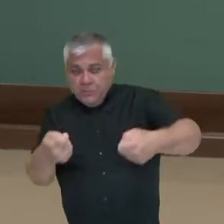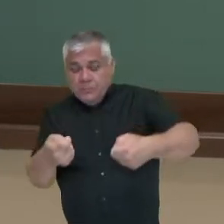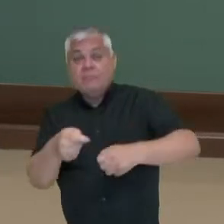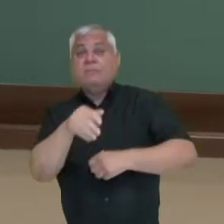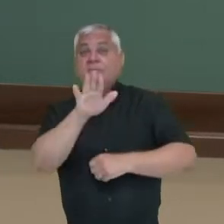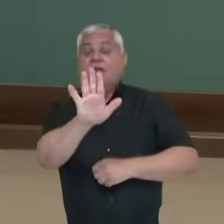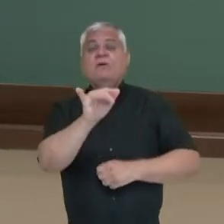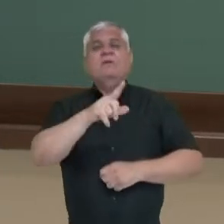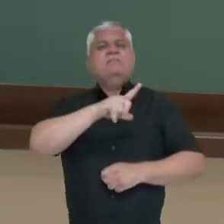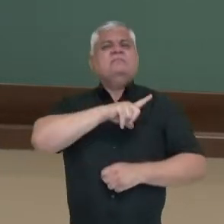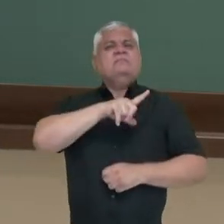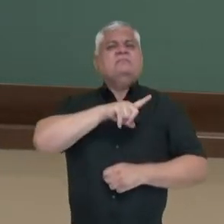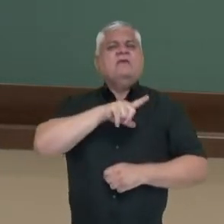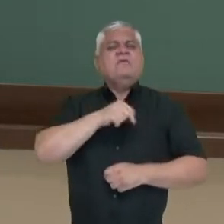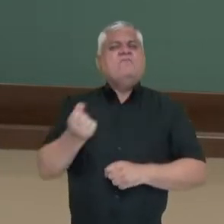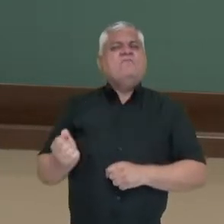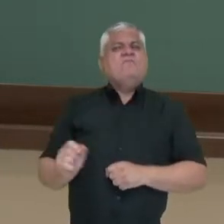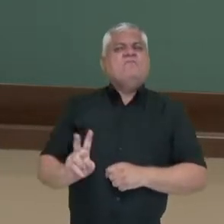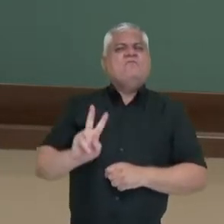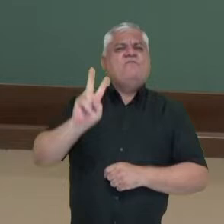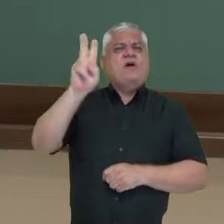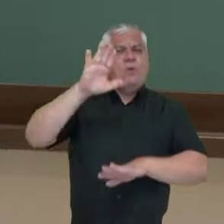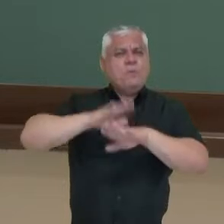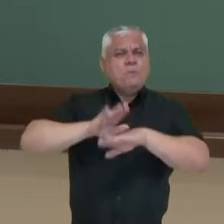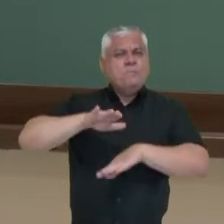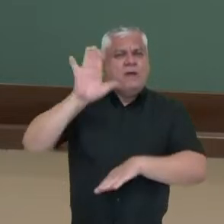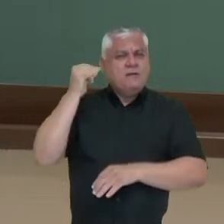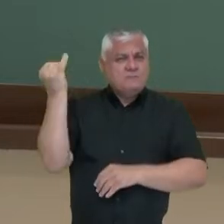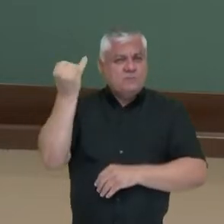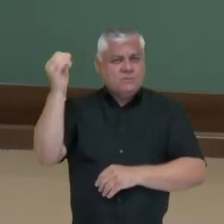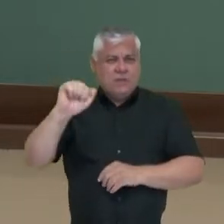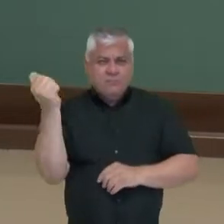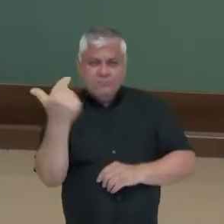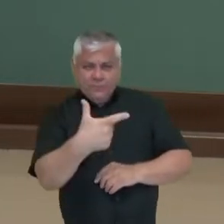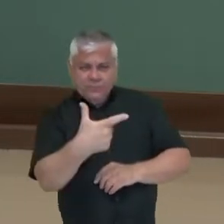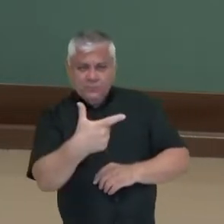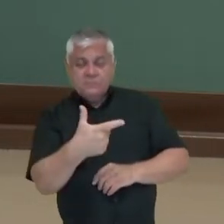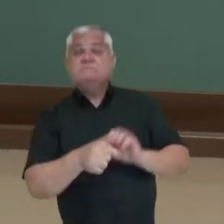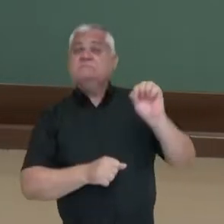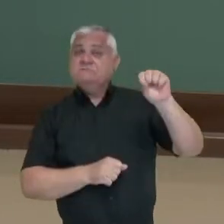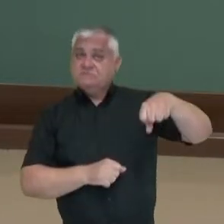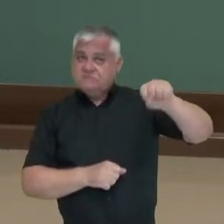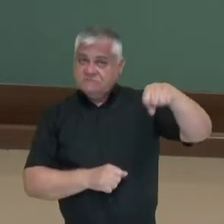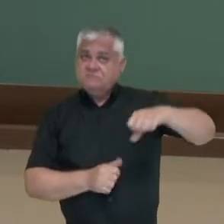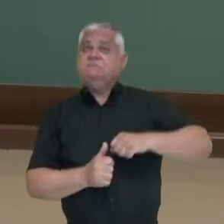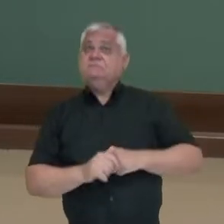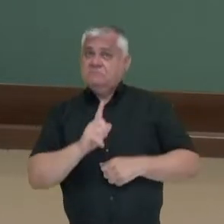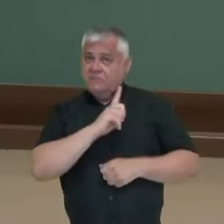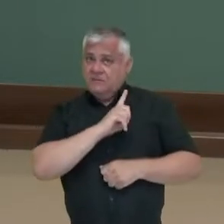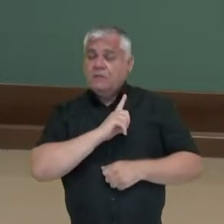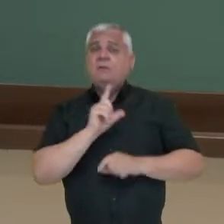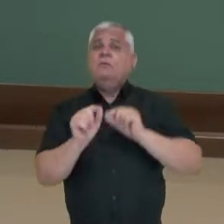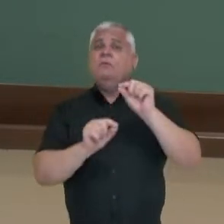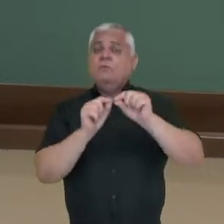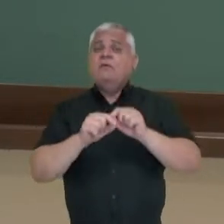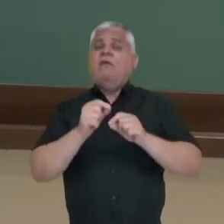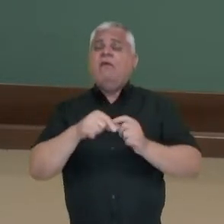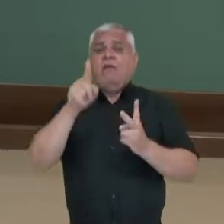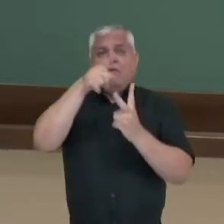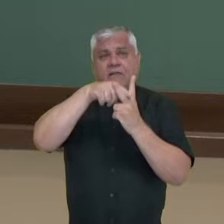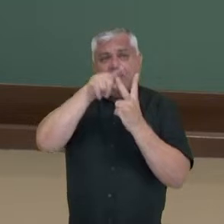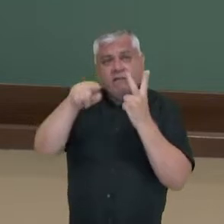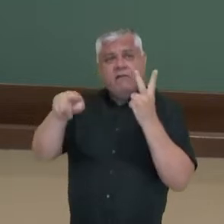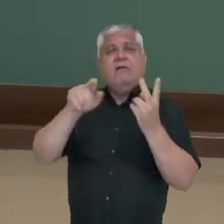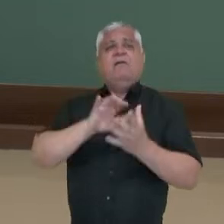assim, existe algum valor que tem mais importância que o outro? Sim, que são exatamente as